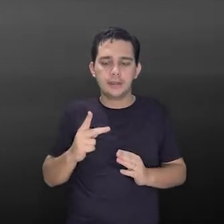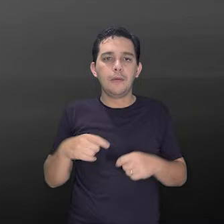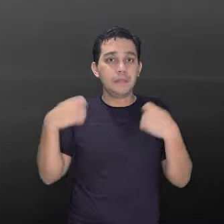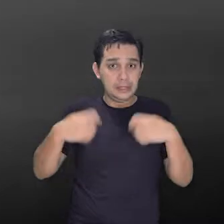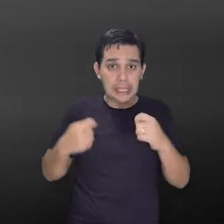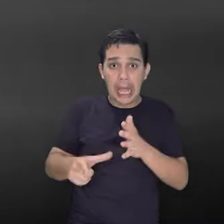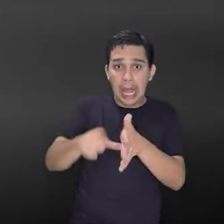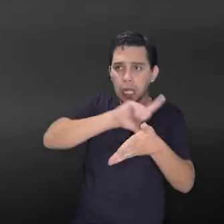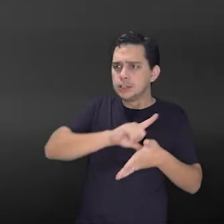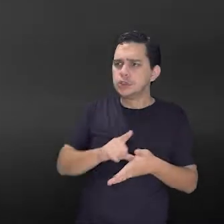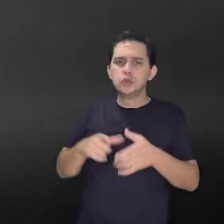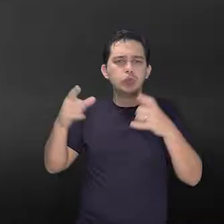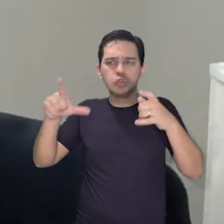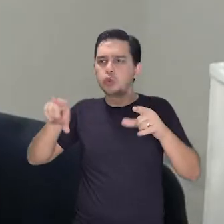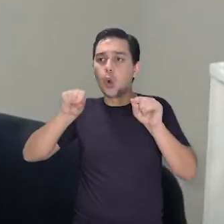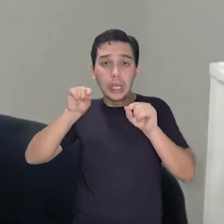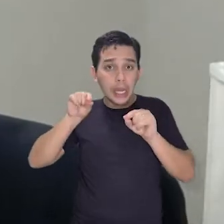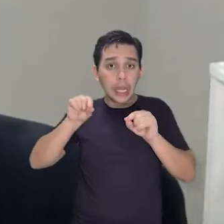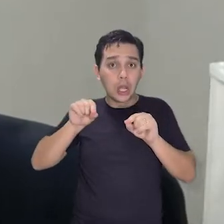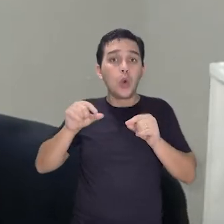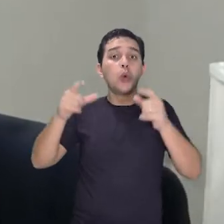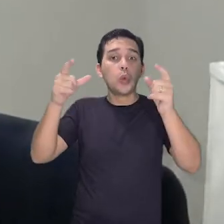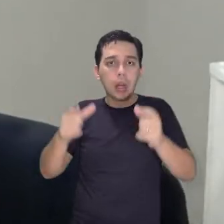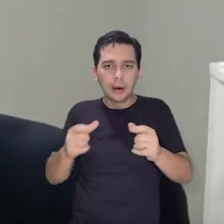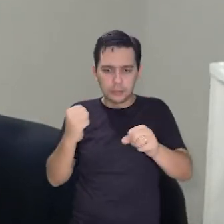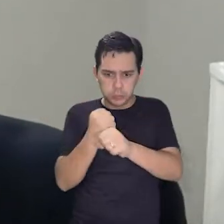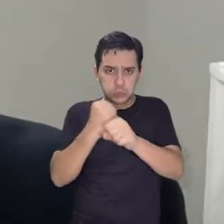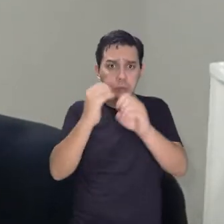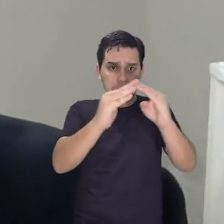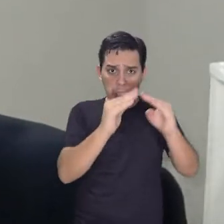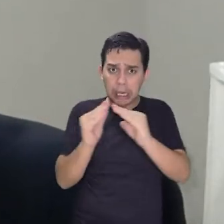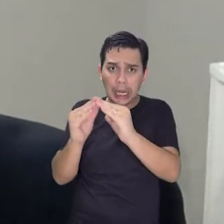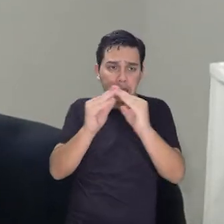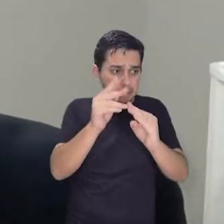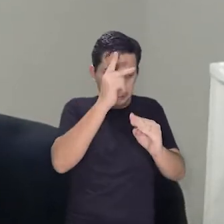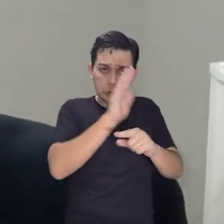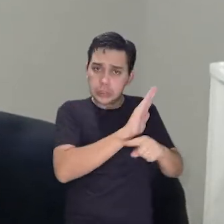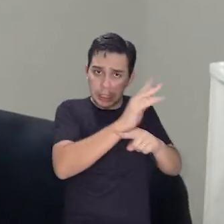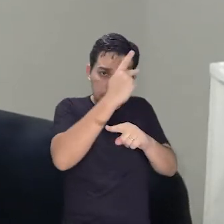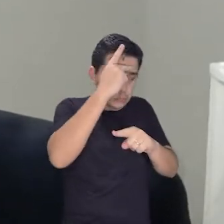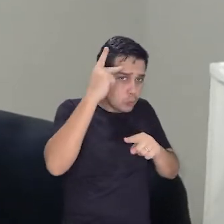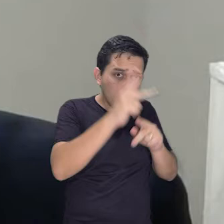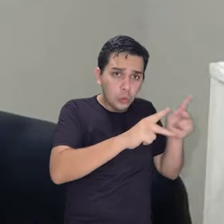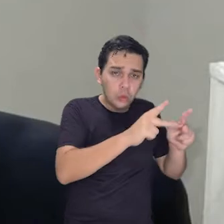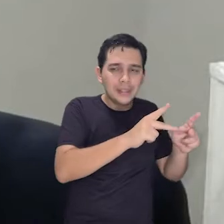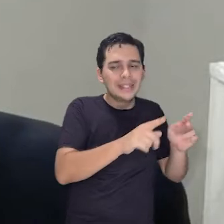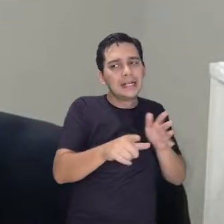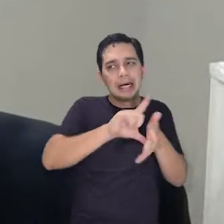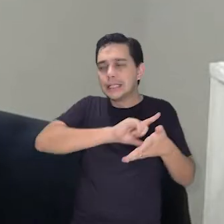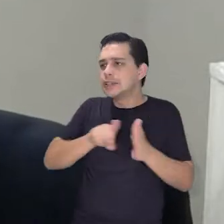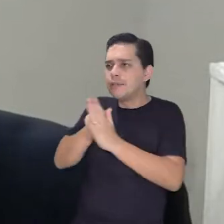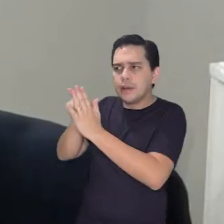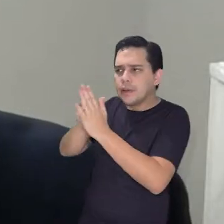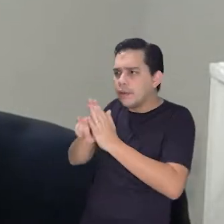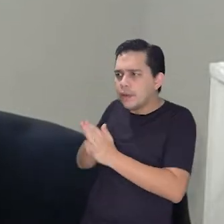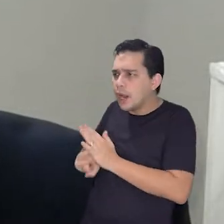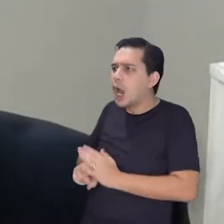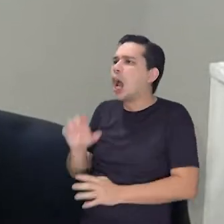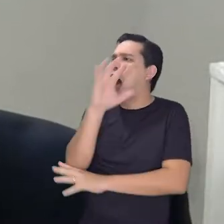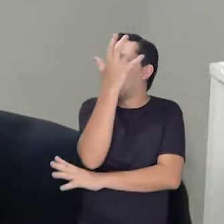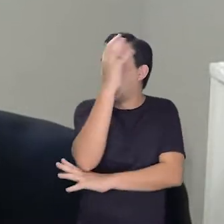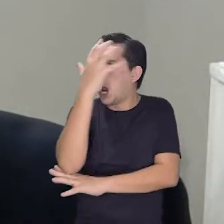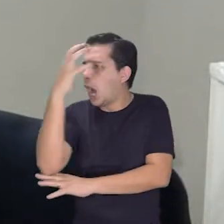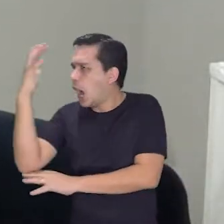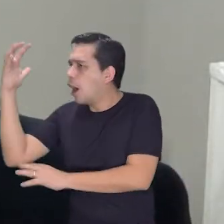Então, nesse primeiro sentido, é muito importante fixarmos essa tese de que o direito ao meio ambiente deve ser respeitado e,